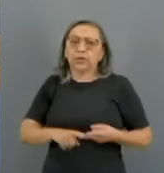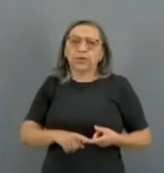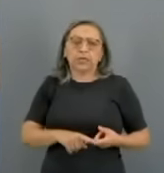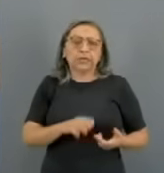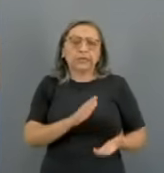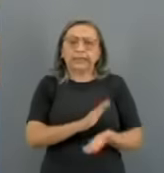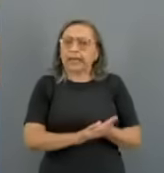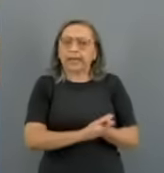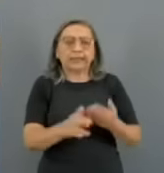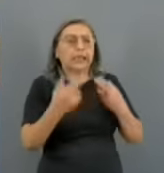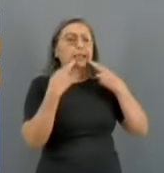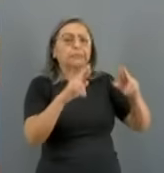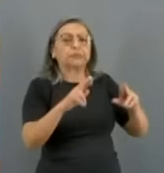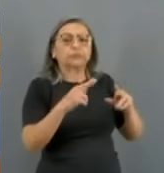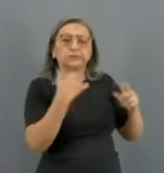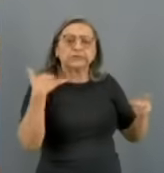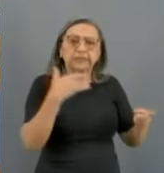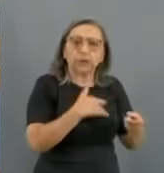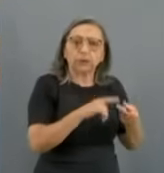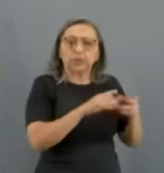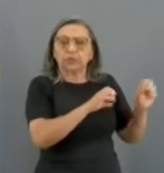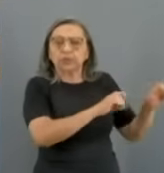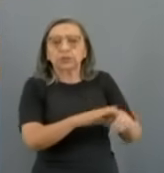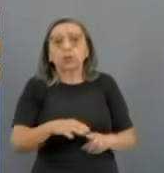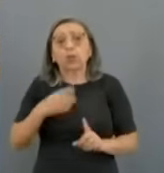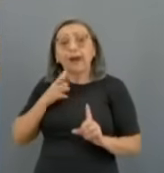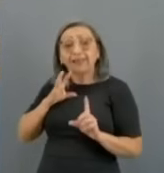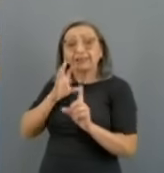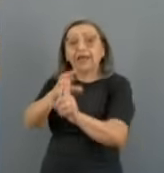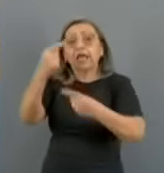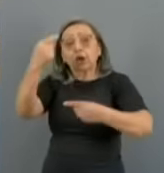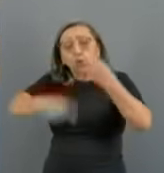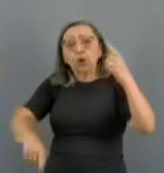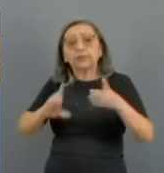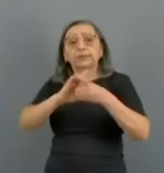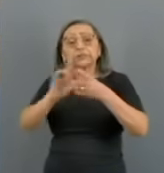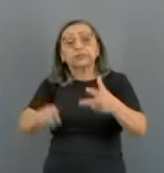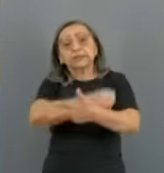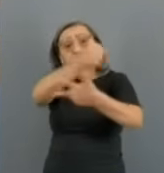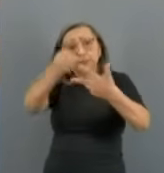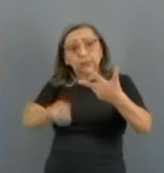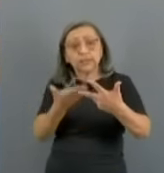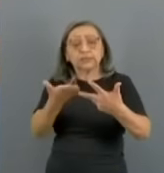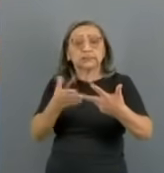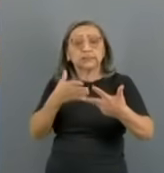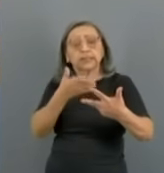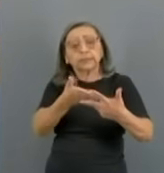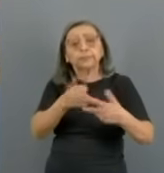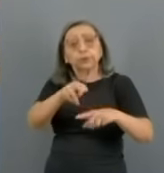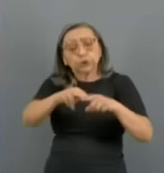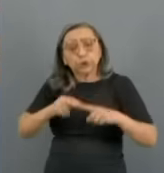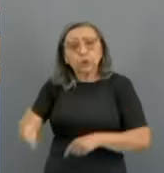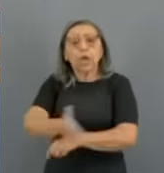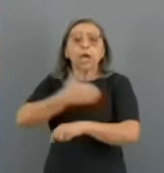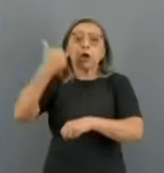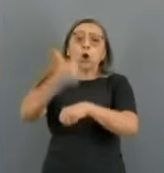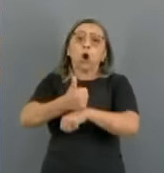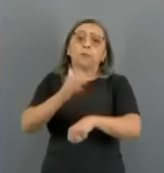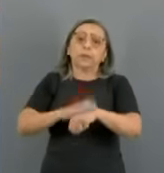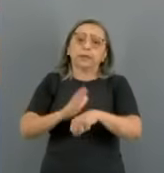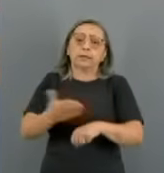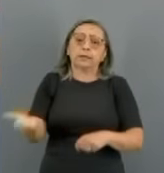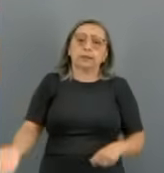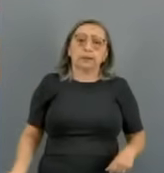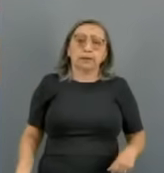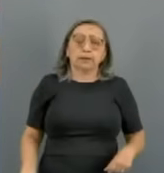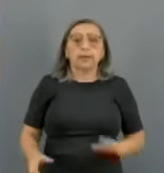dos ministros, não foi. O ataque foi contra a democracia e contra os 3 poderes. Por isso que é um golpe de Estado. E a lei